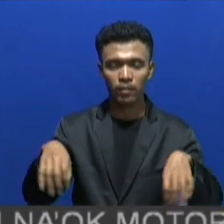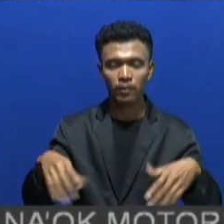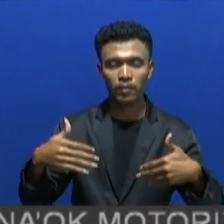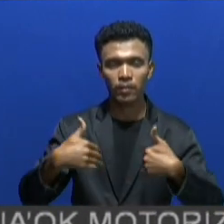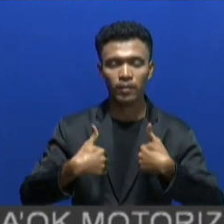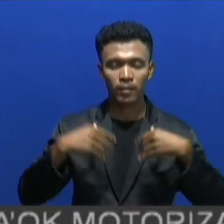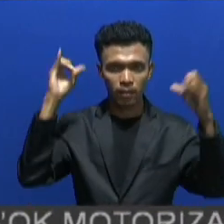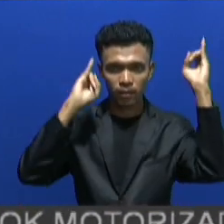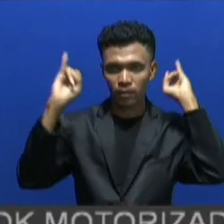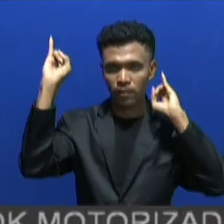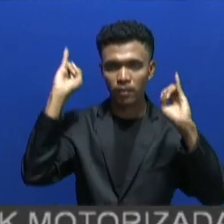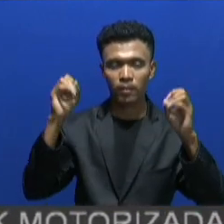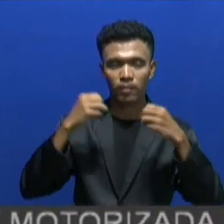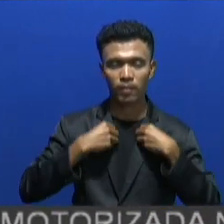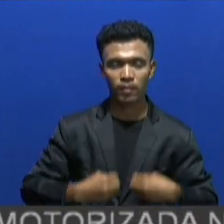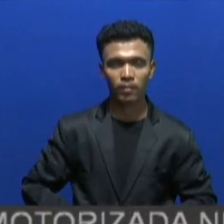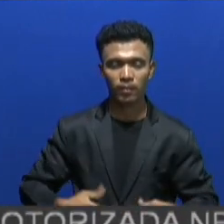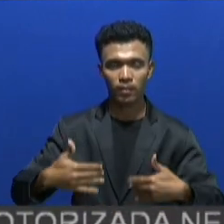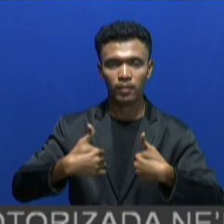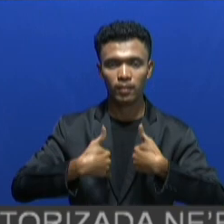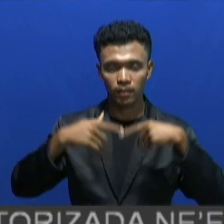e Informação Saúde e a Timor-Leste.